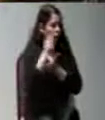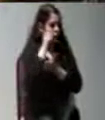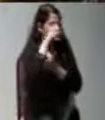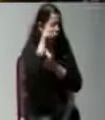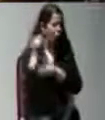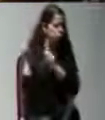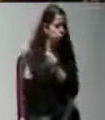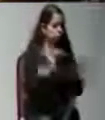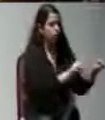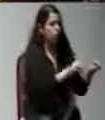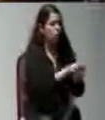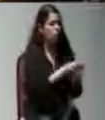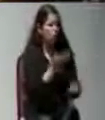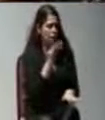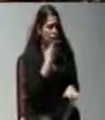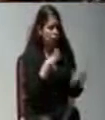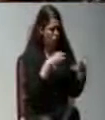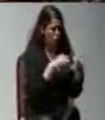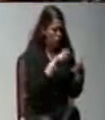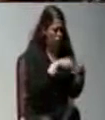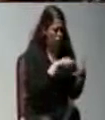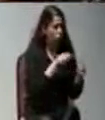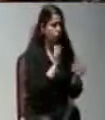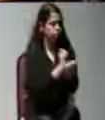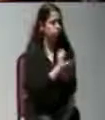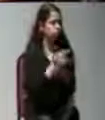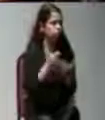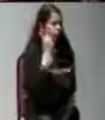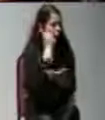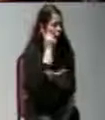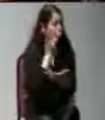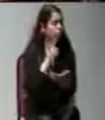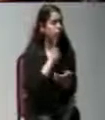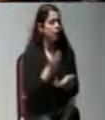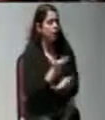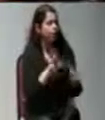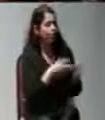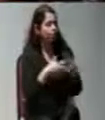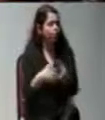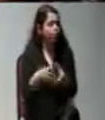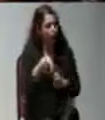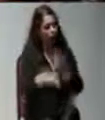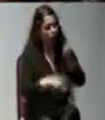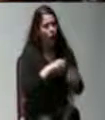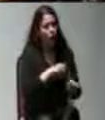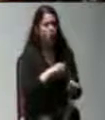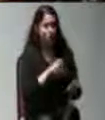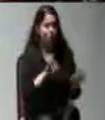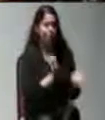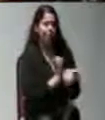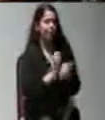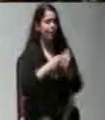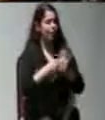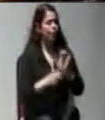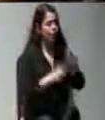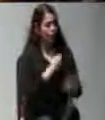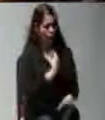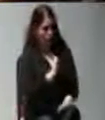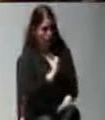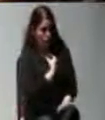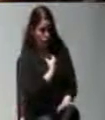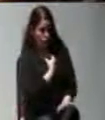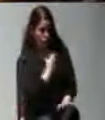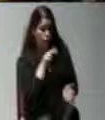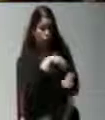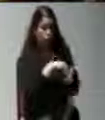Indígenas e população africana escravizada estão no cômputo dos vivos não considerados vidas. Efeito